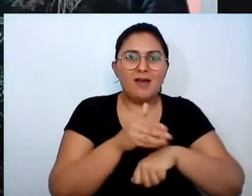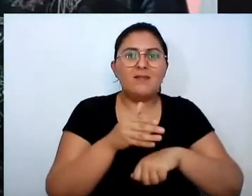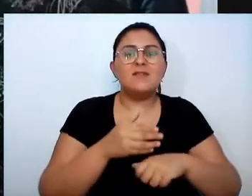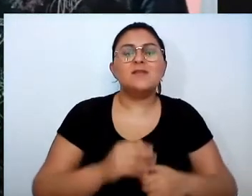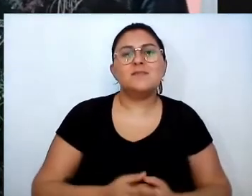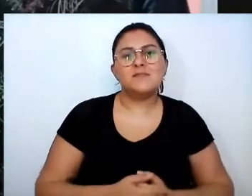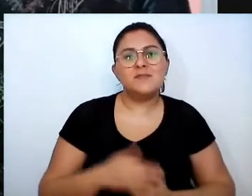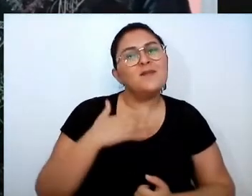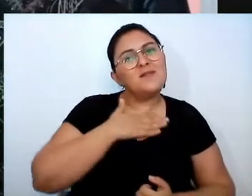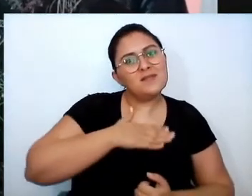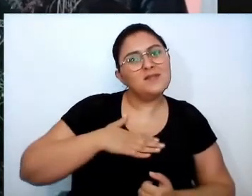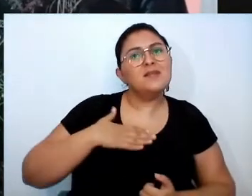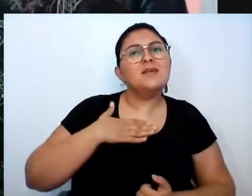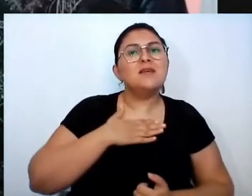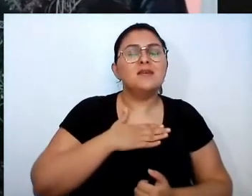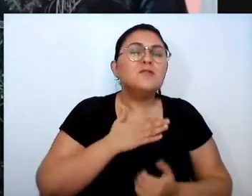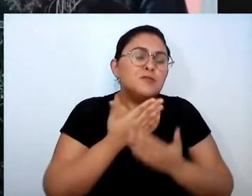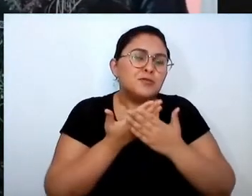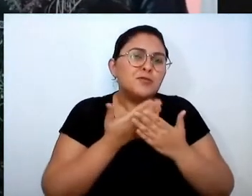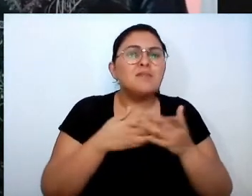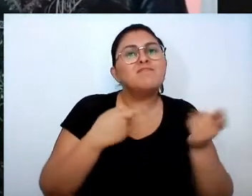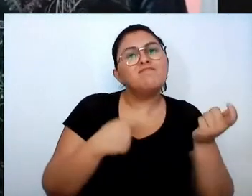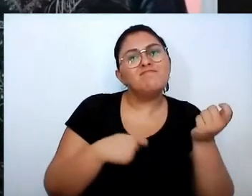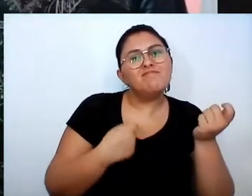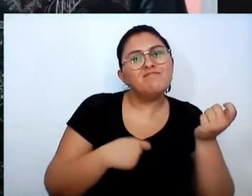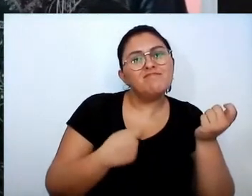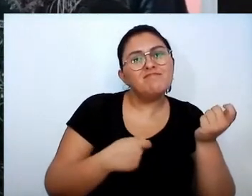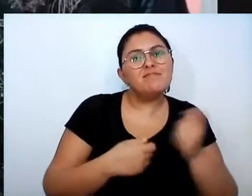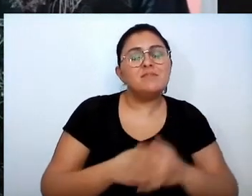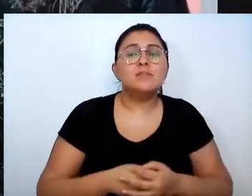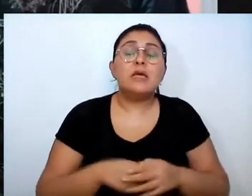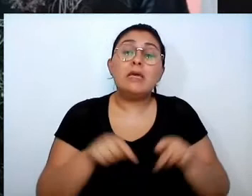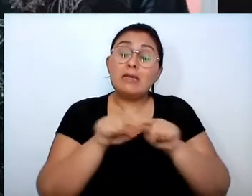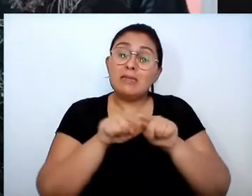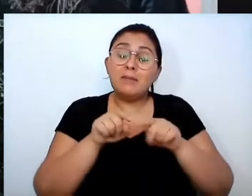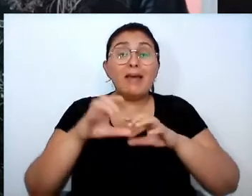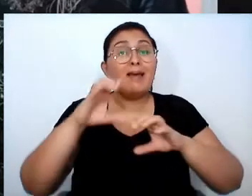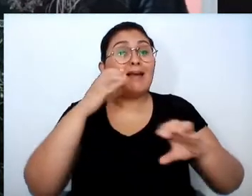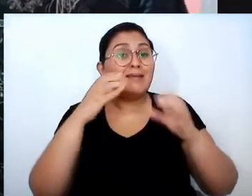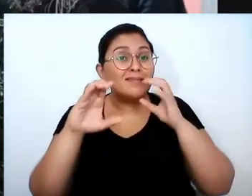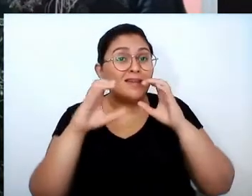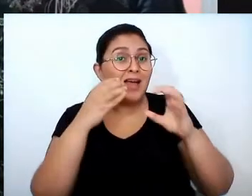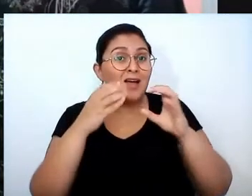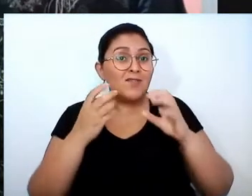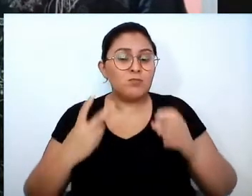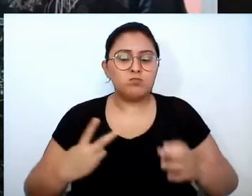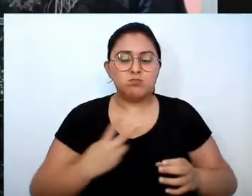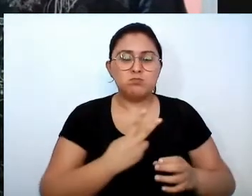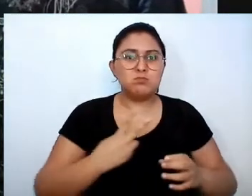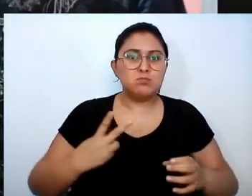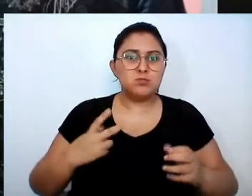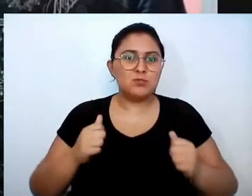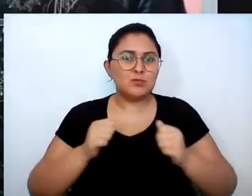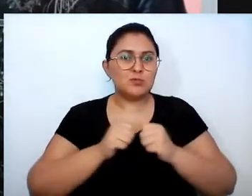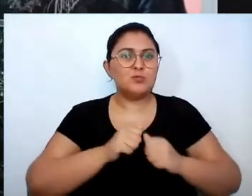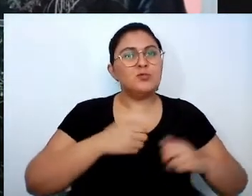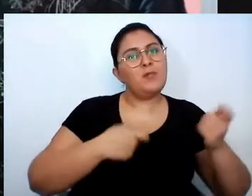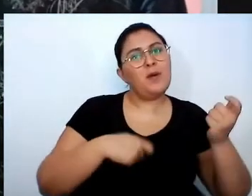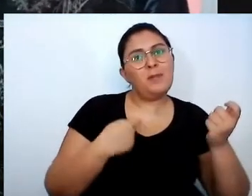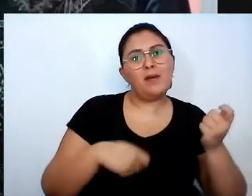o violão, né? Que eu gostava, comecei a tocar, a estudar violão e já sim, gostava de cantar e fui acoplando os dois,